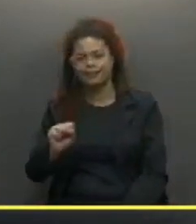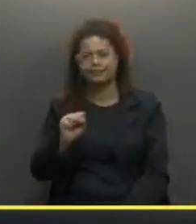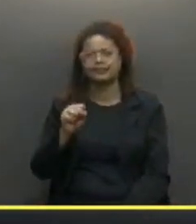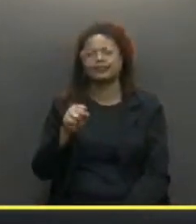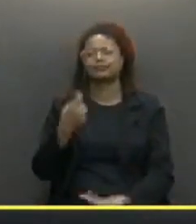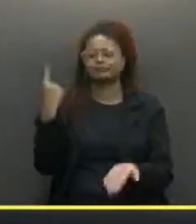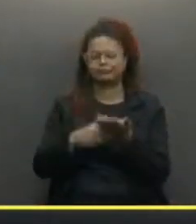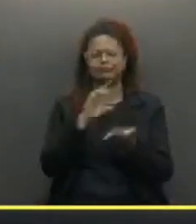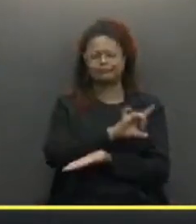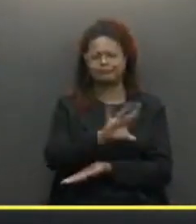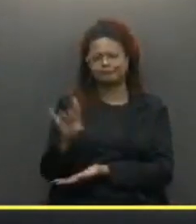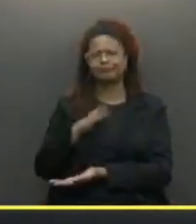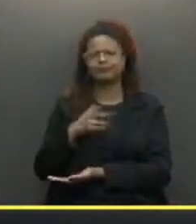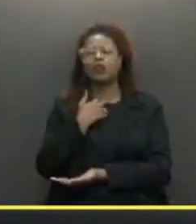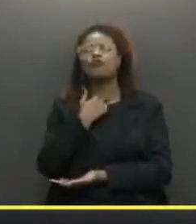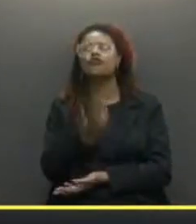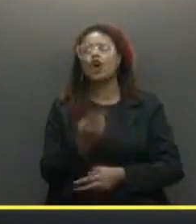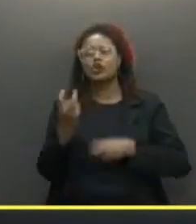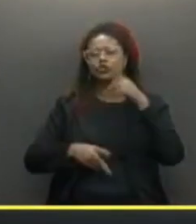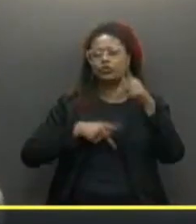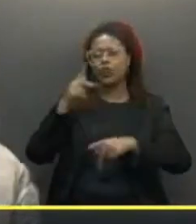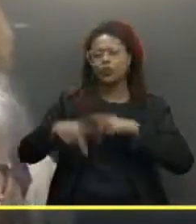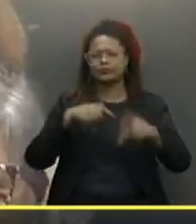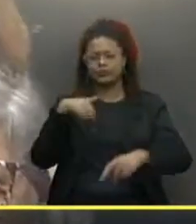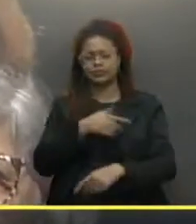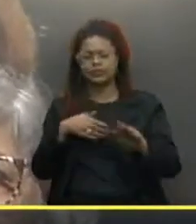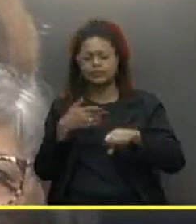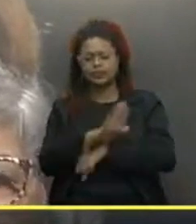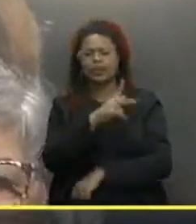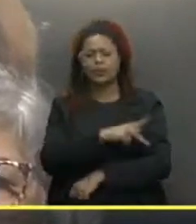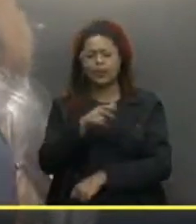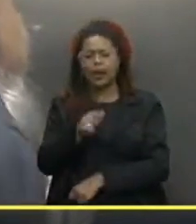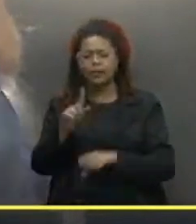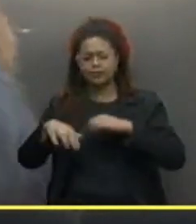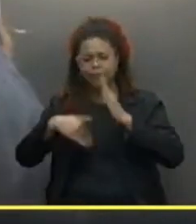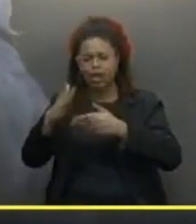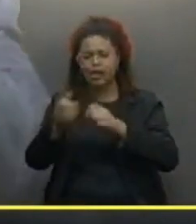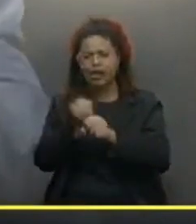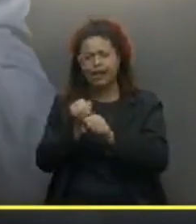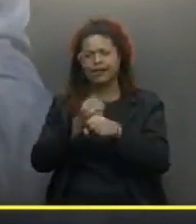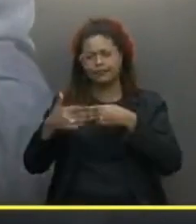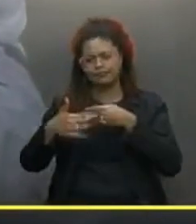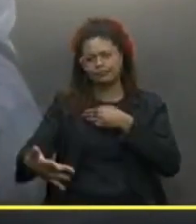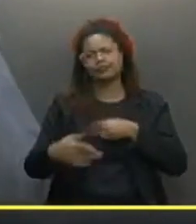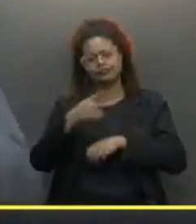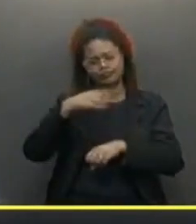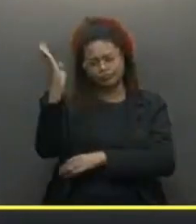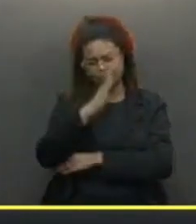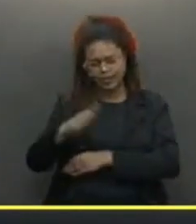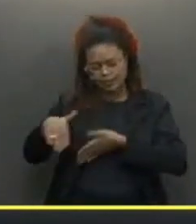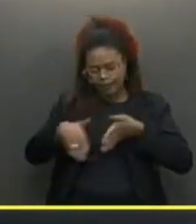de vocês, com a voz do nosso povo, para aprovarmos um PPA para os próximos anos que coloque o Brasil no